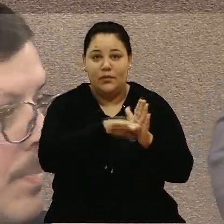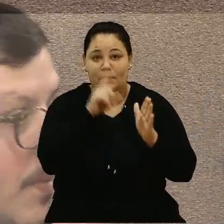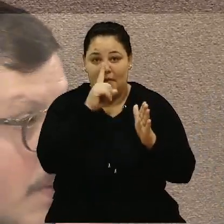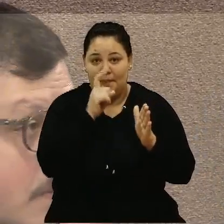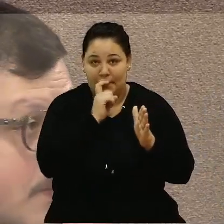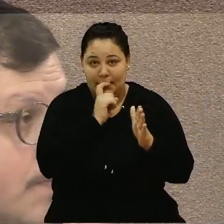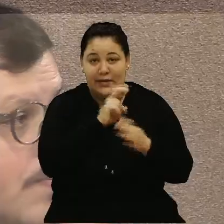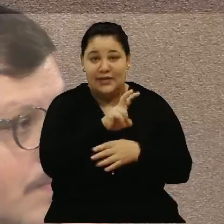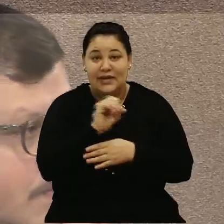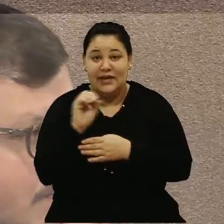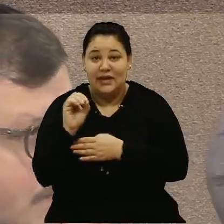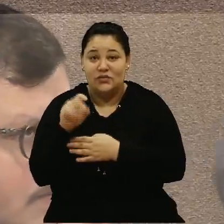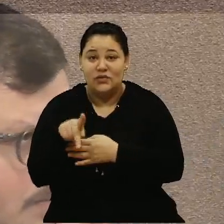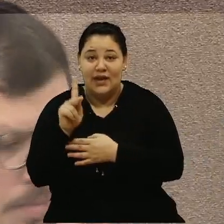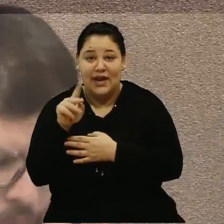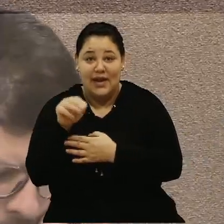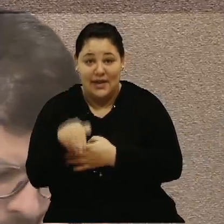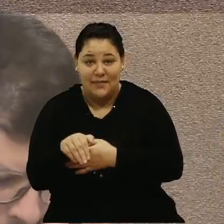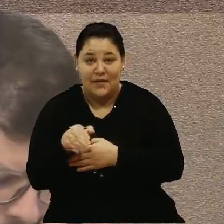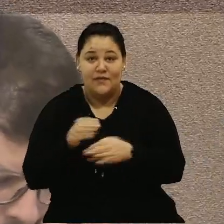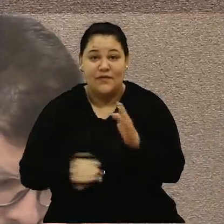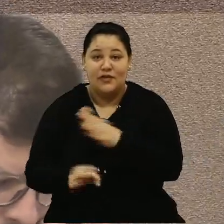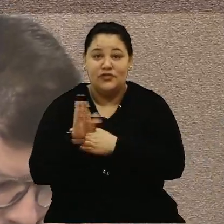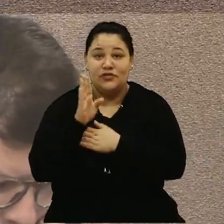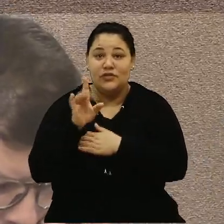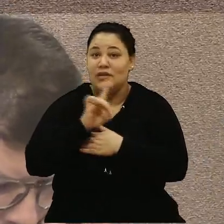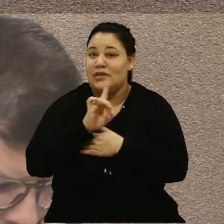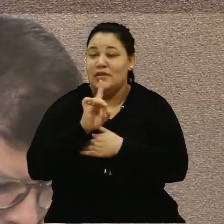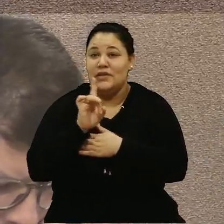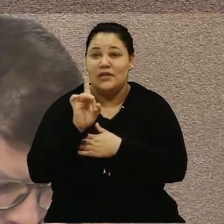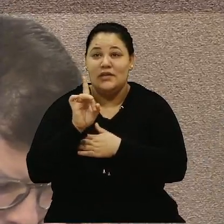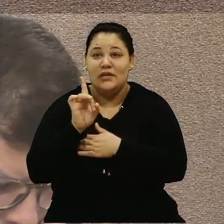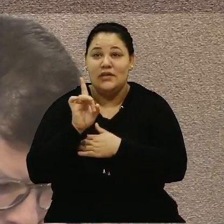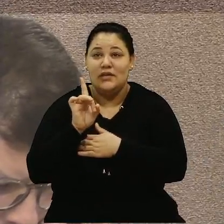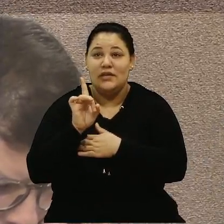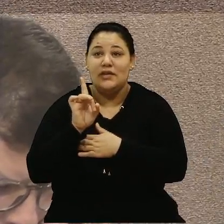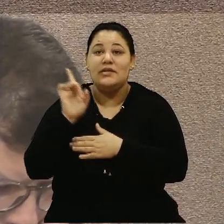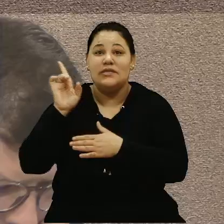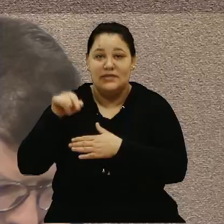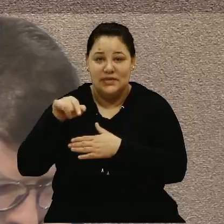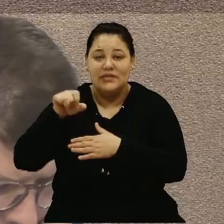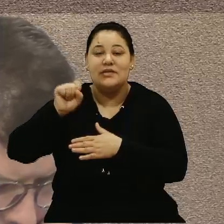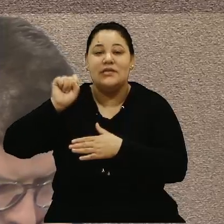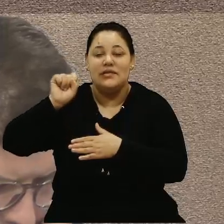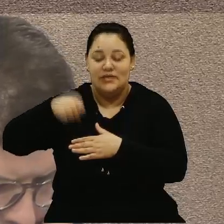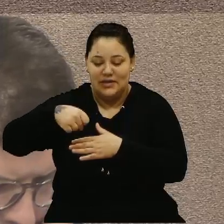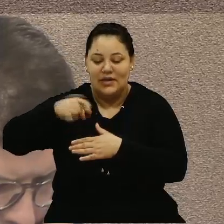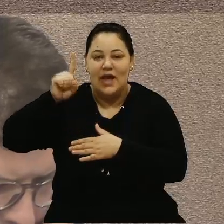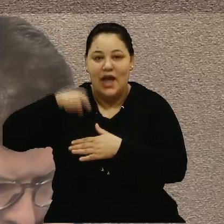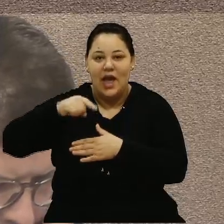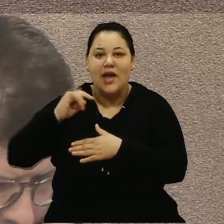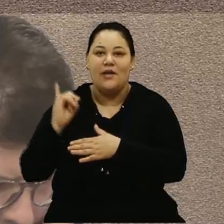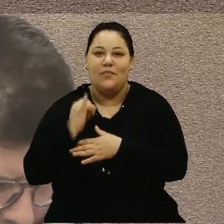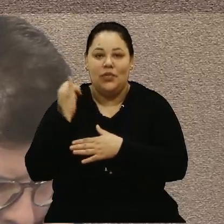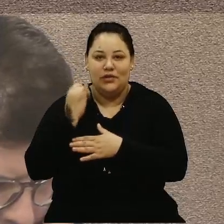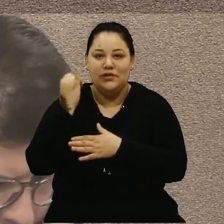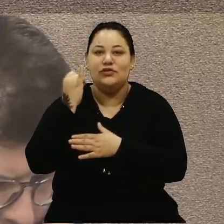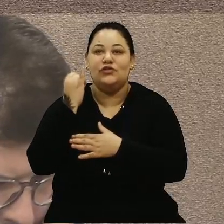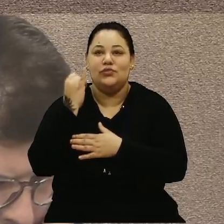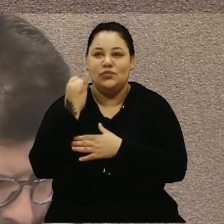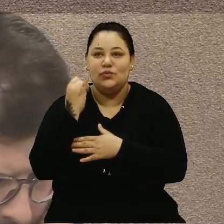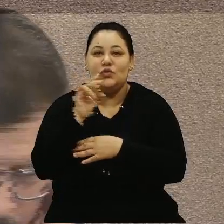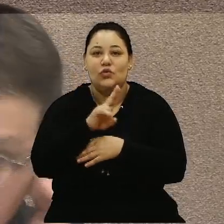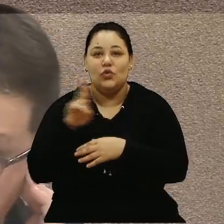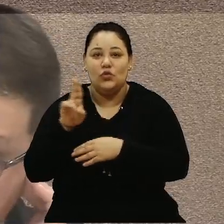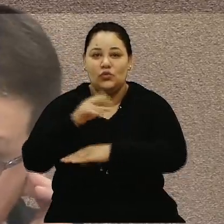de 500 quilômetros. Então, não é irrelevante o nome de rua, né? A gente vê a família fazendo uma